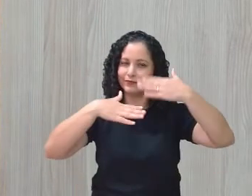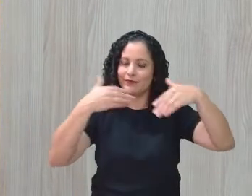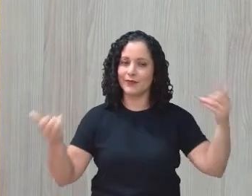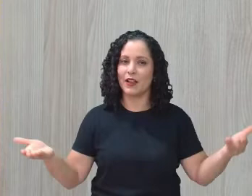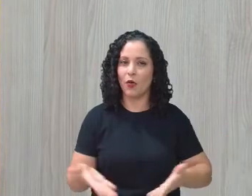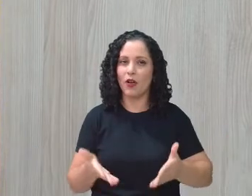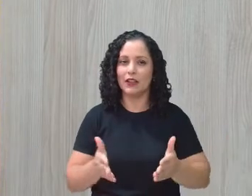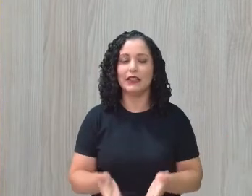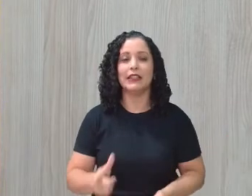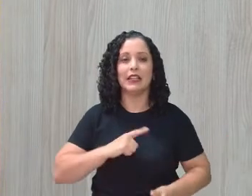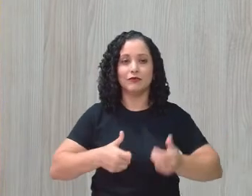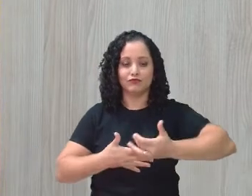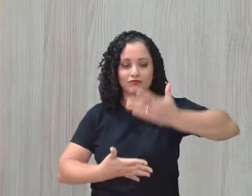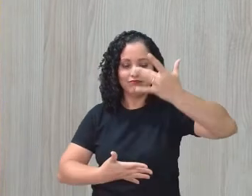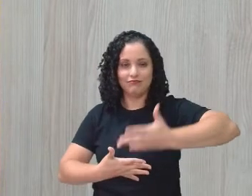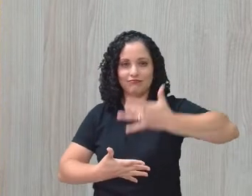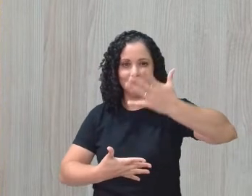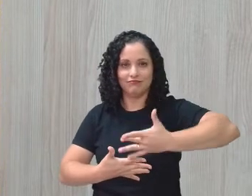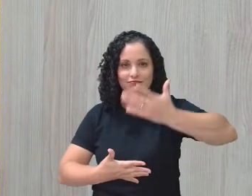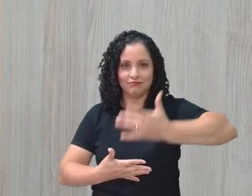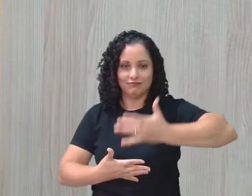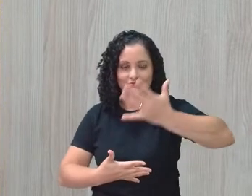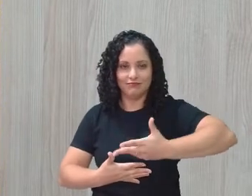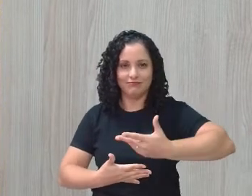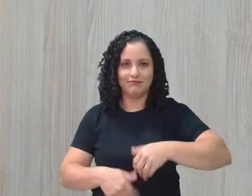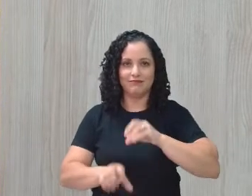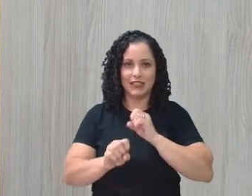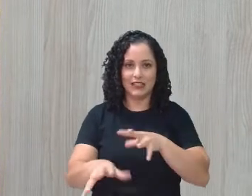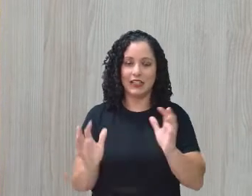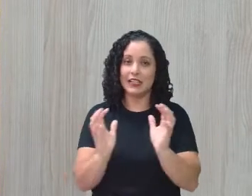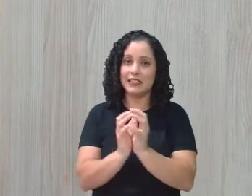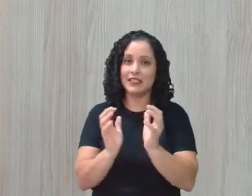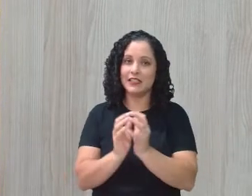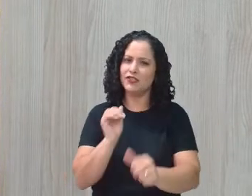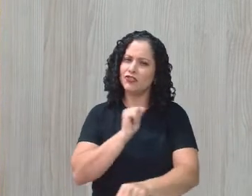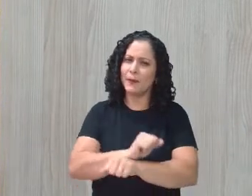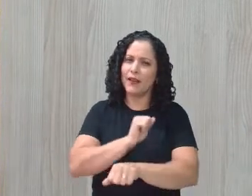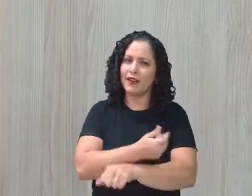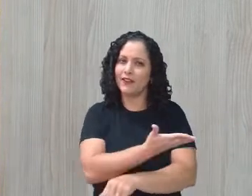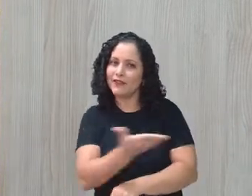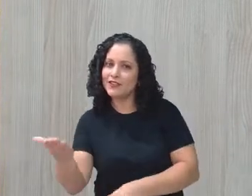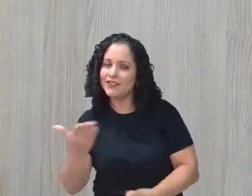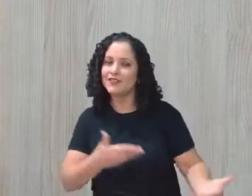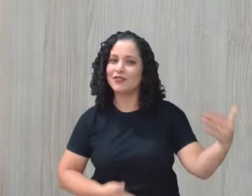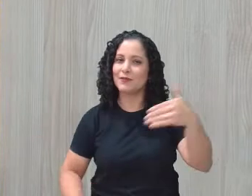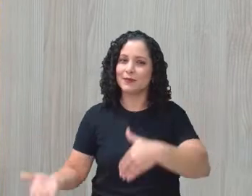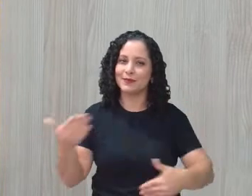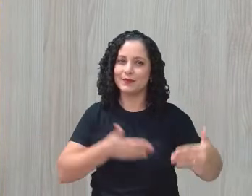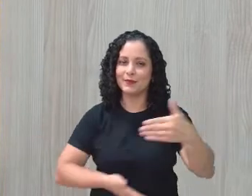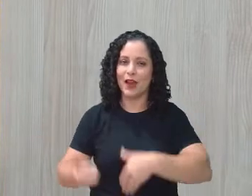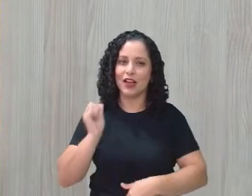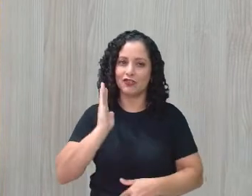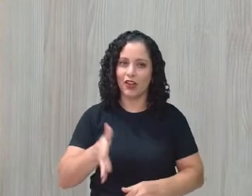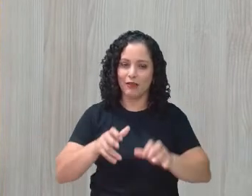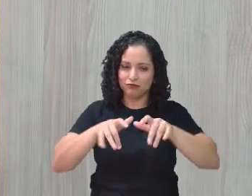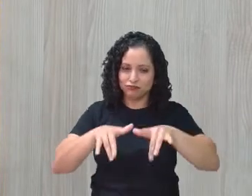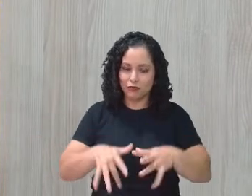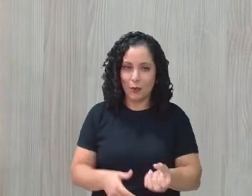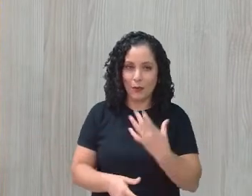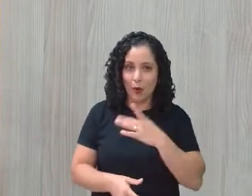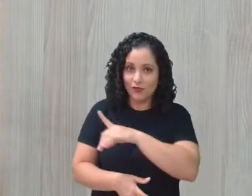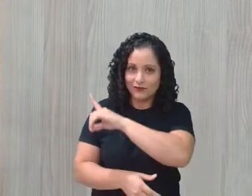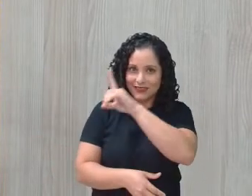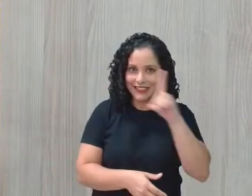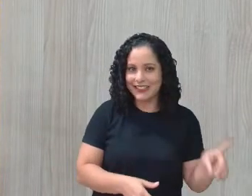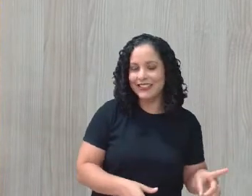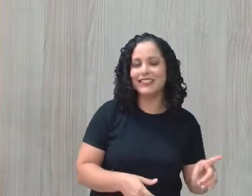Educa Recife, né, para esperar as interações do pessoal. Já deixei aqui o meu bom dia, né? Já estava aqui participando, professora, da aula